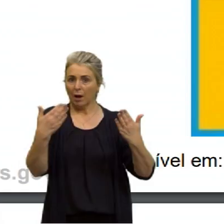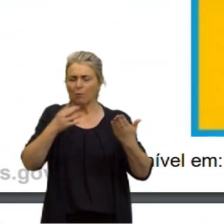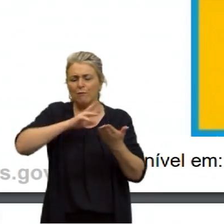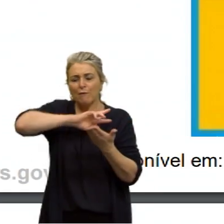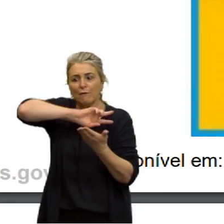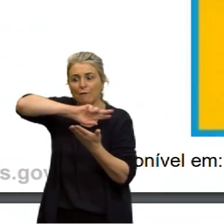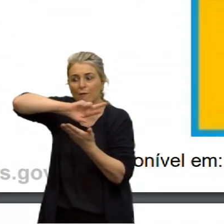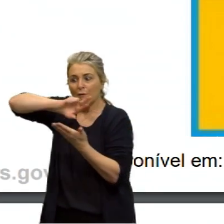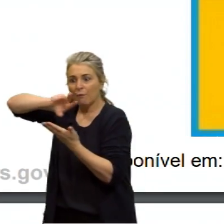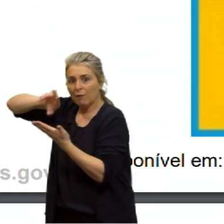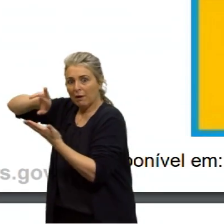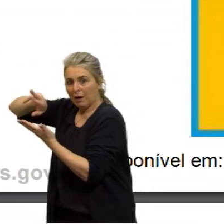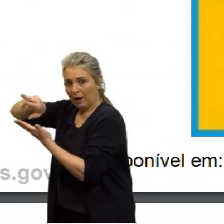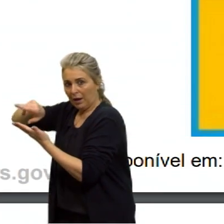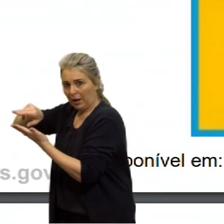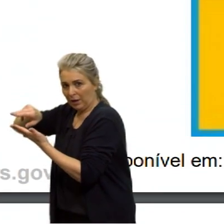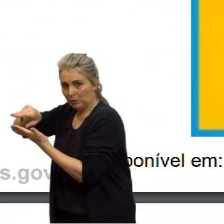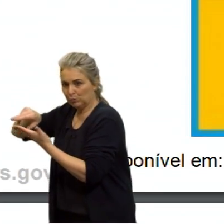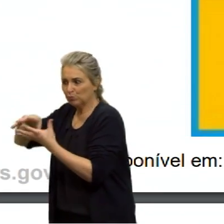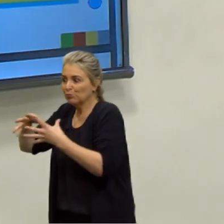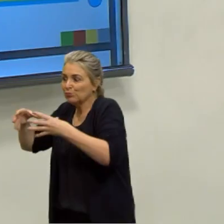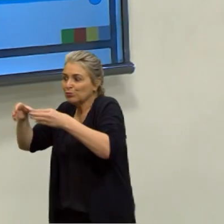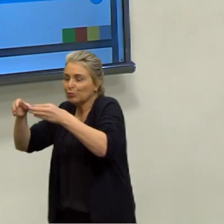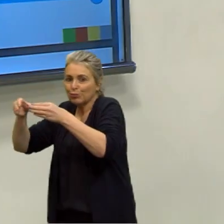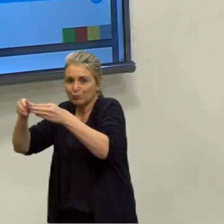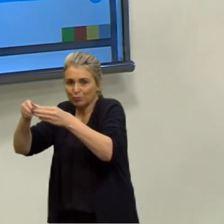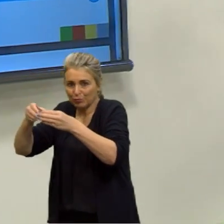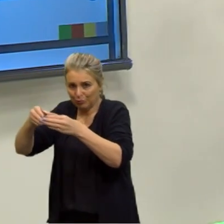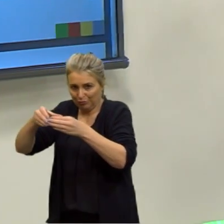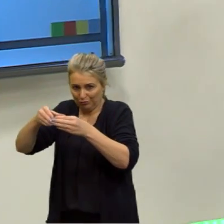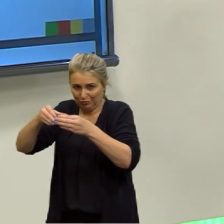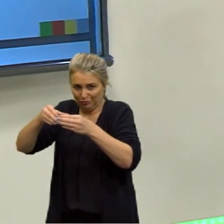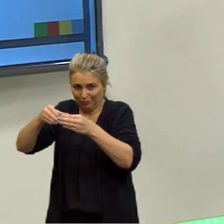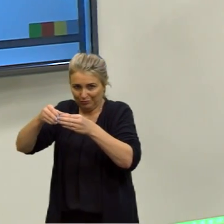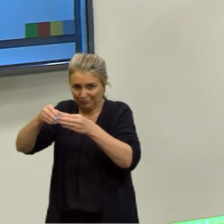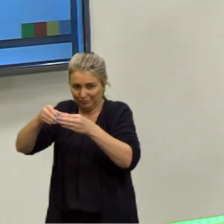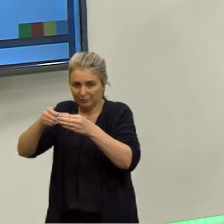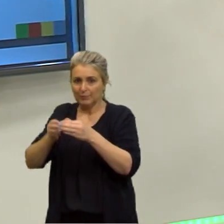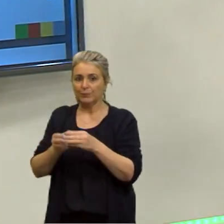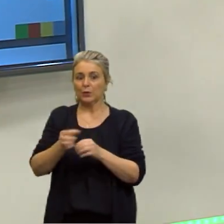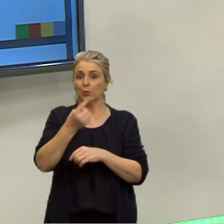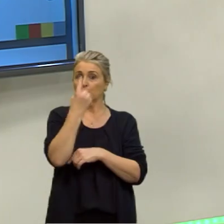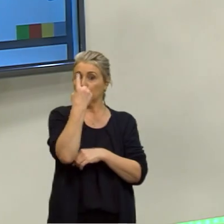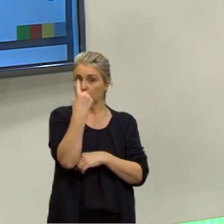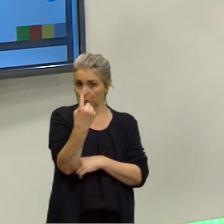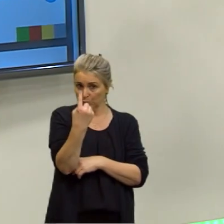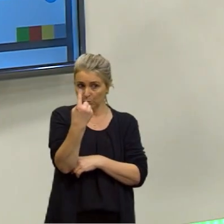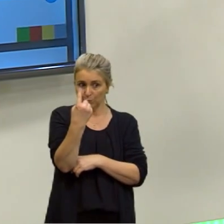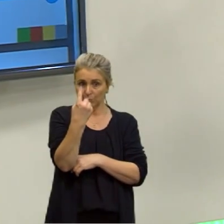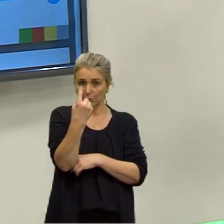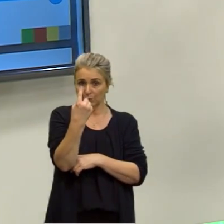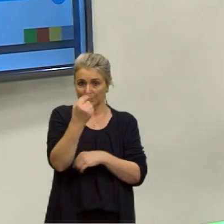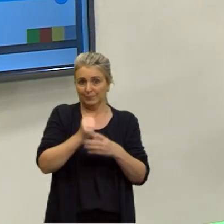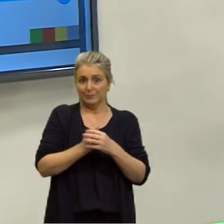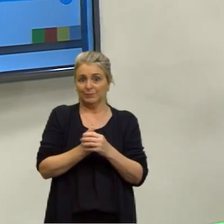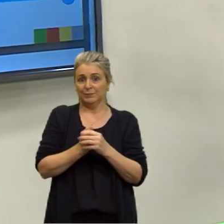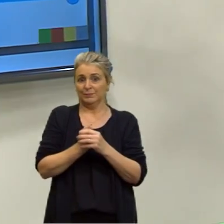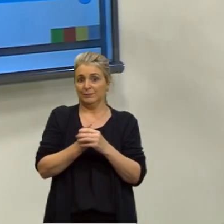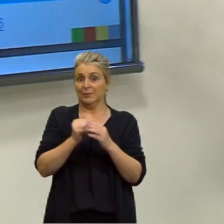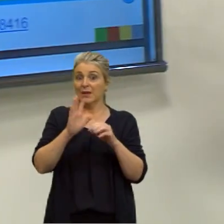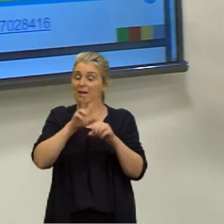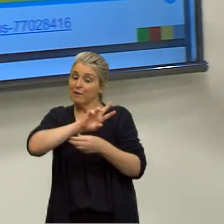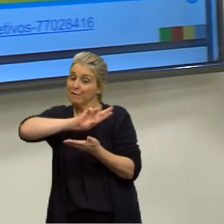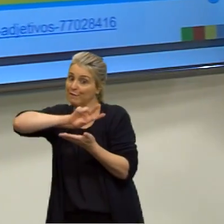vários seres com um conjunto de outros seres é um sobre vários tá